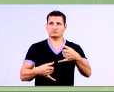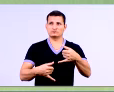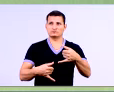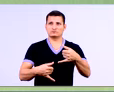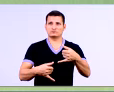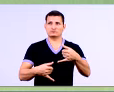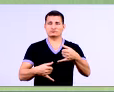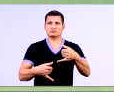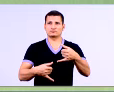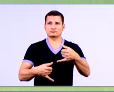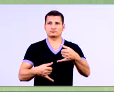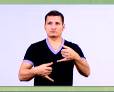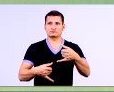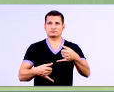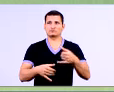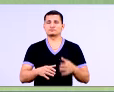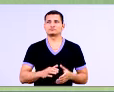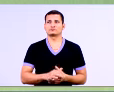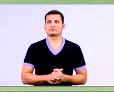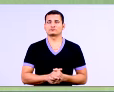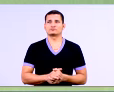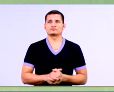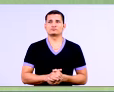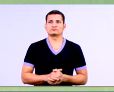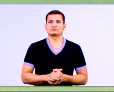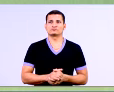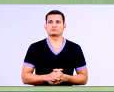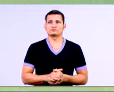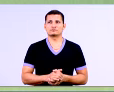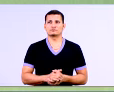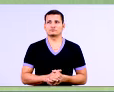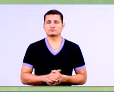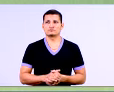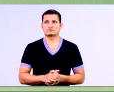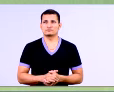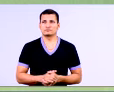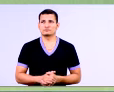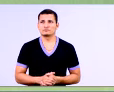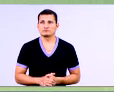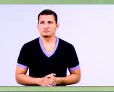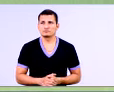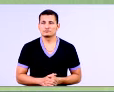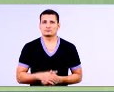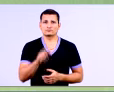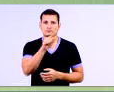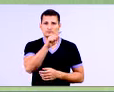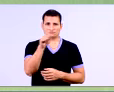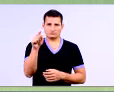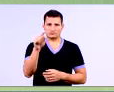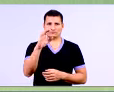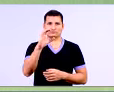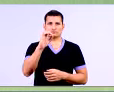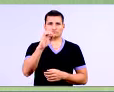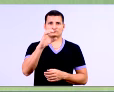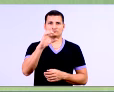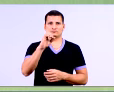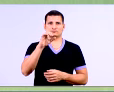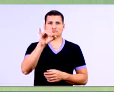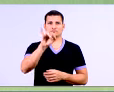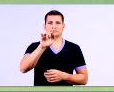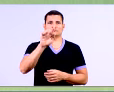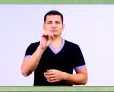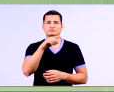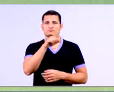de abertura e de fechamento. E aqui possui o código. Vocês poderiam